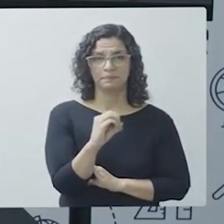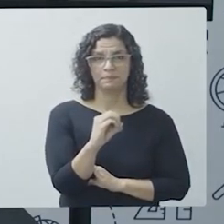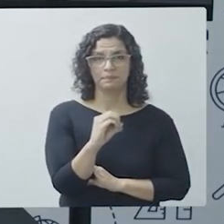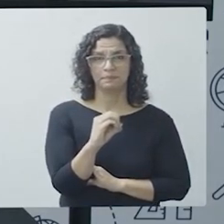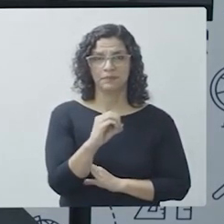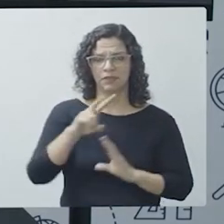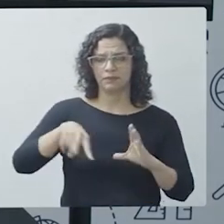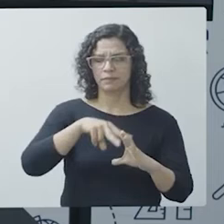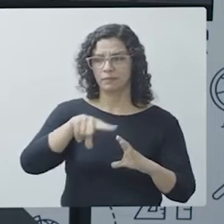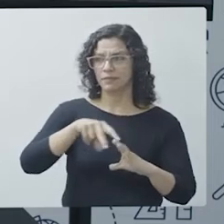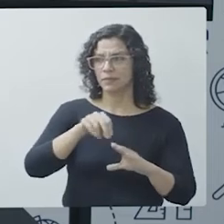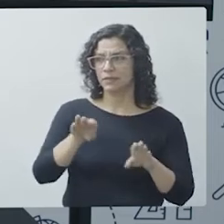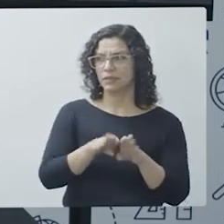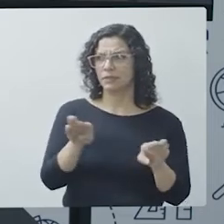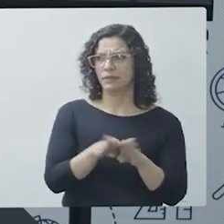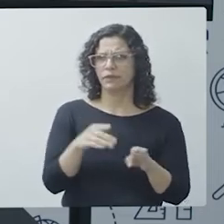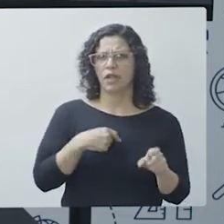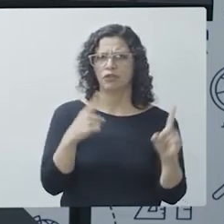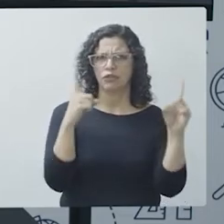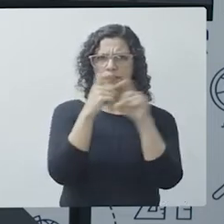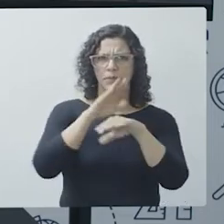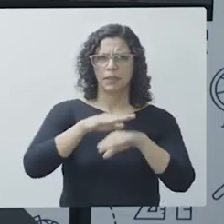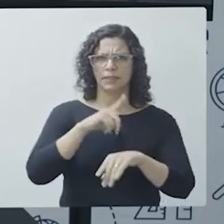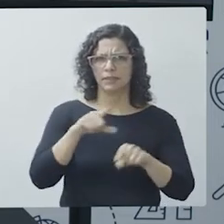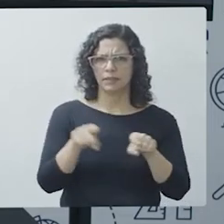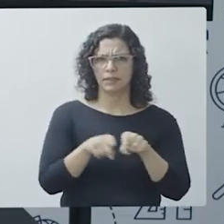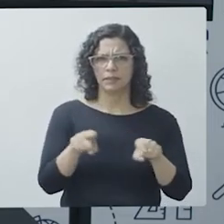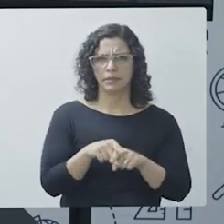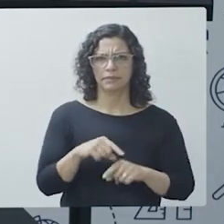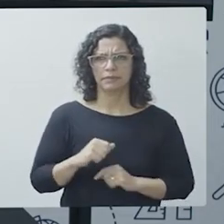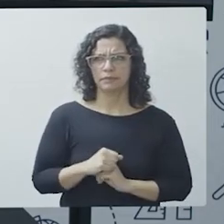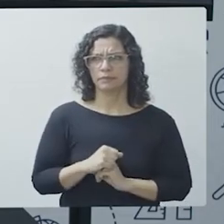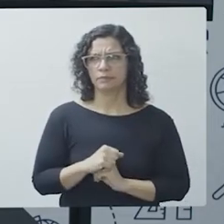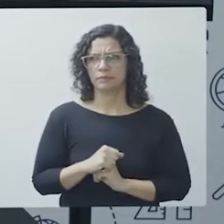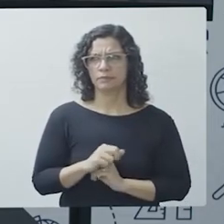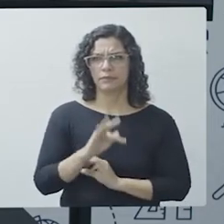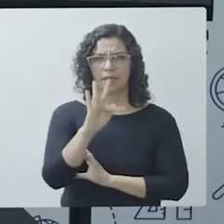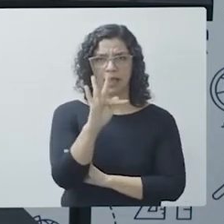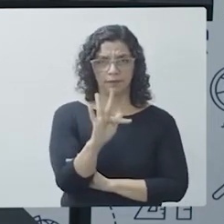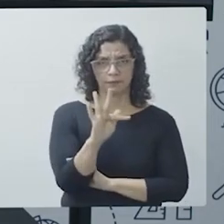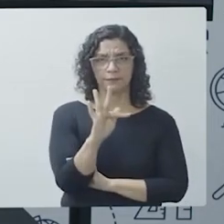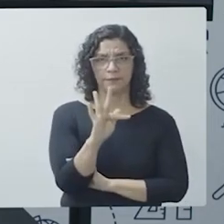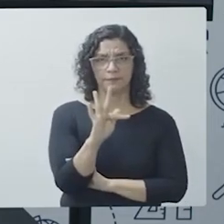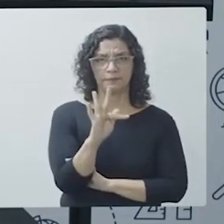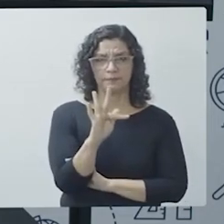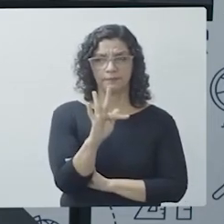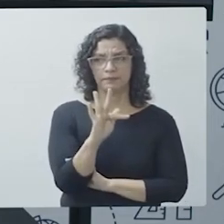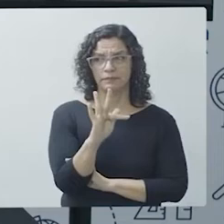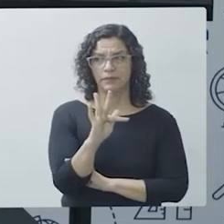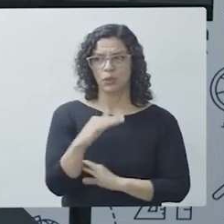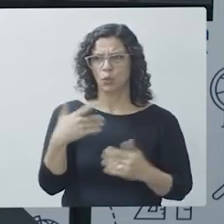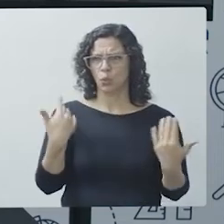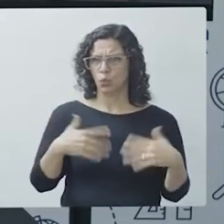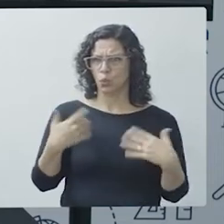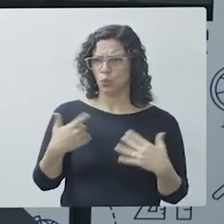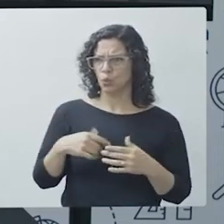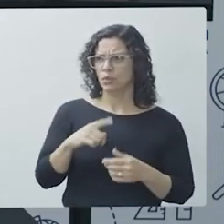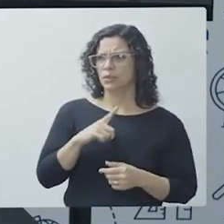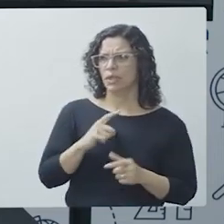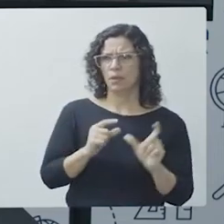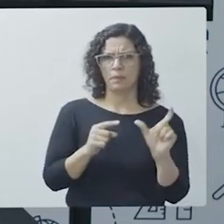Vou sorteando aqui para ficar mais difícil. Letra F. Que palavra será